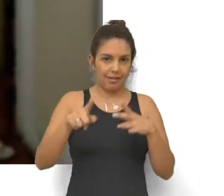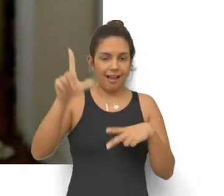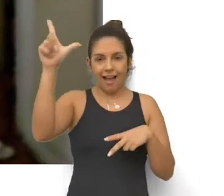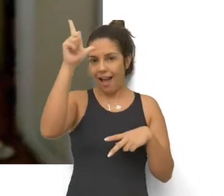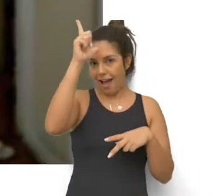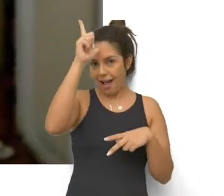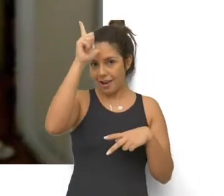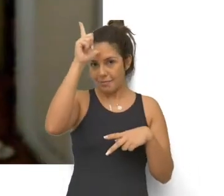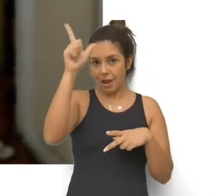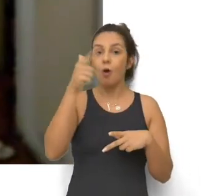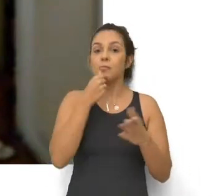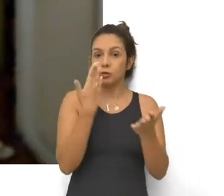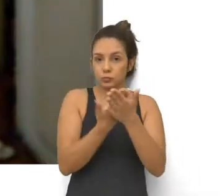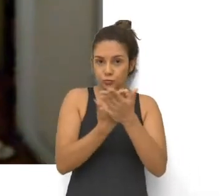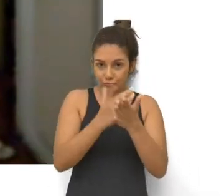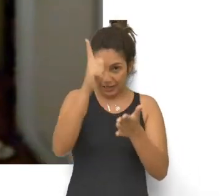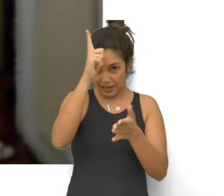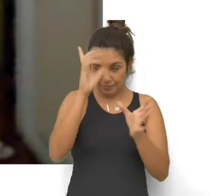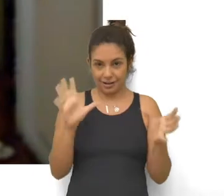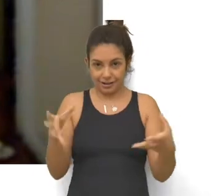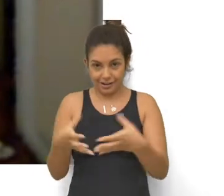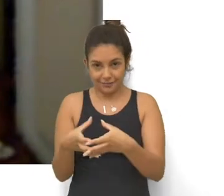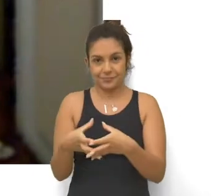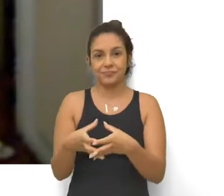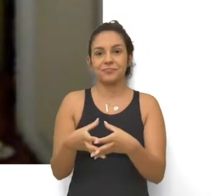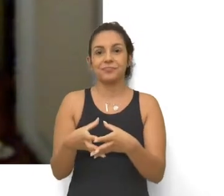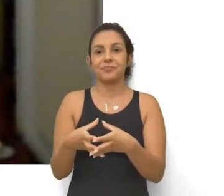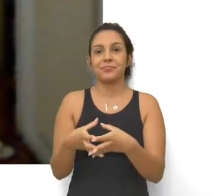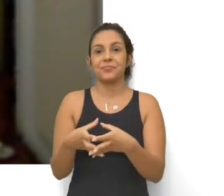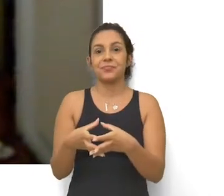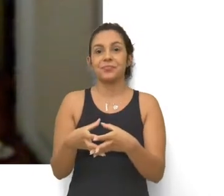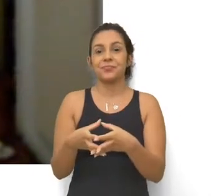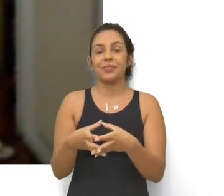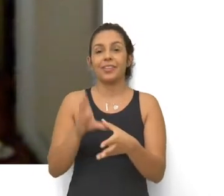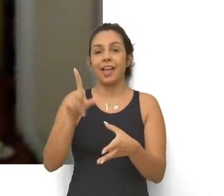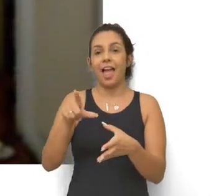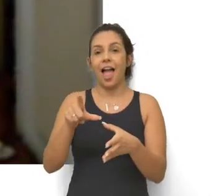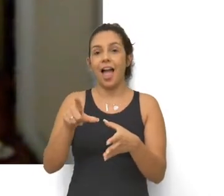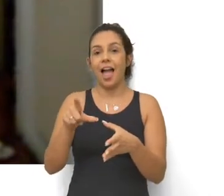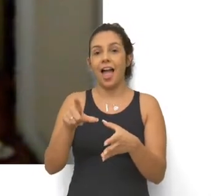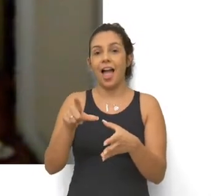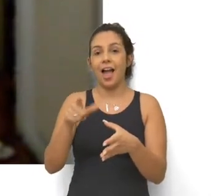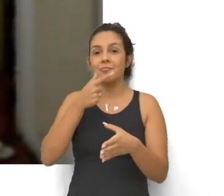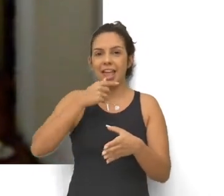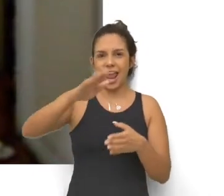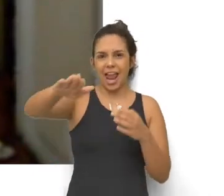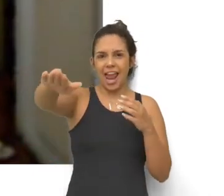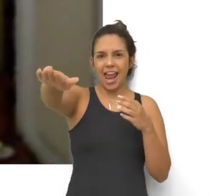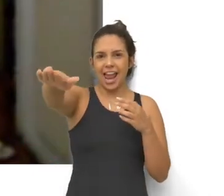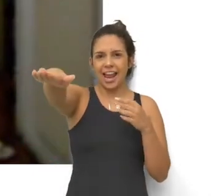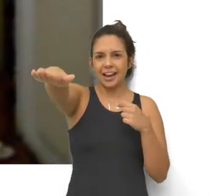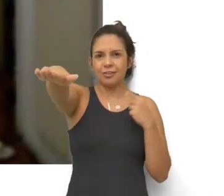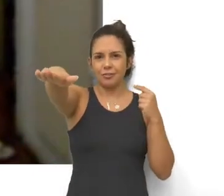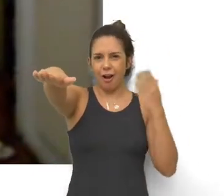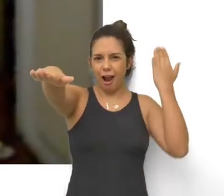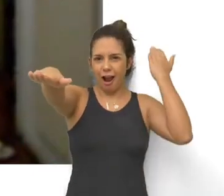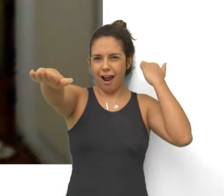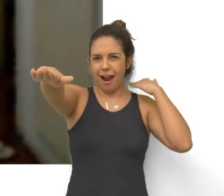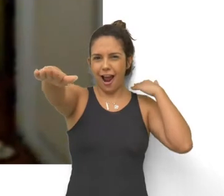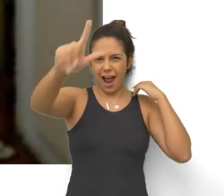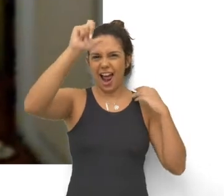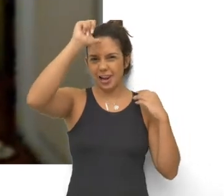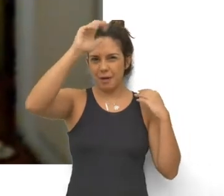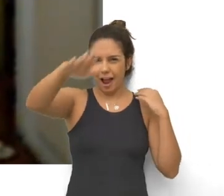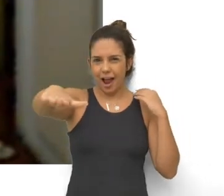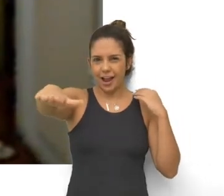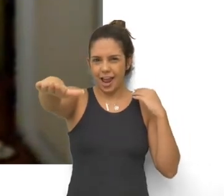Alemanha, que com a inflação deu uma caída, com a inflação anterior à eleição de Hitler, né, aquela superinflação dos anos 30, uma